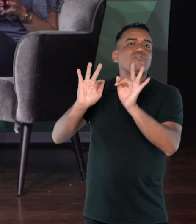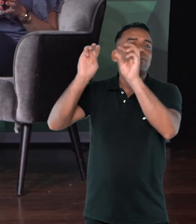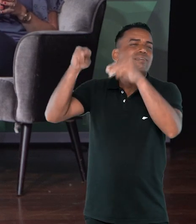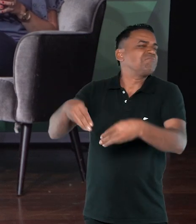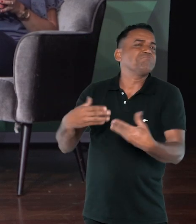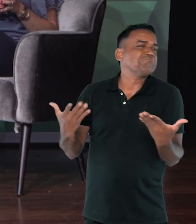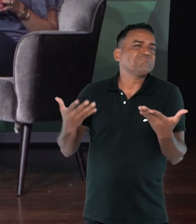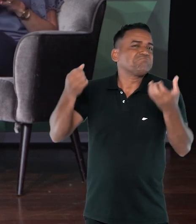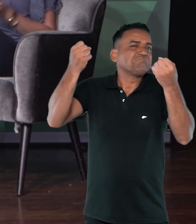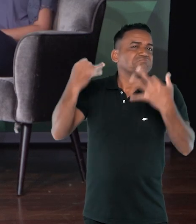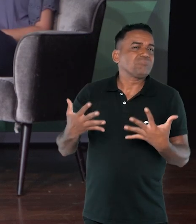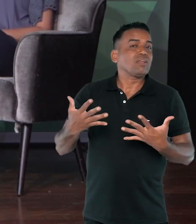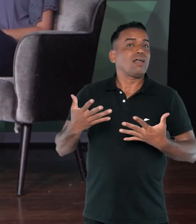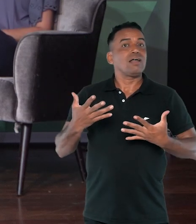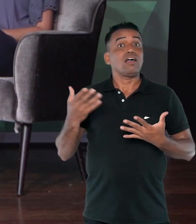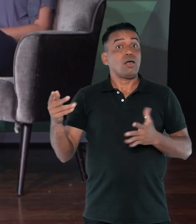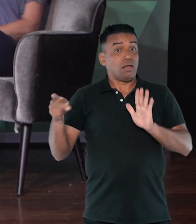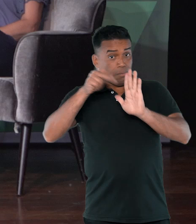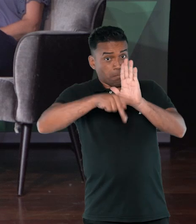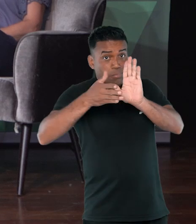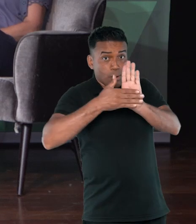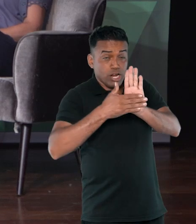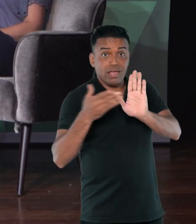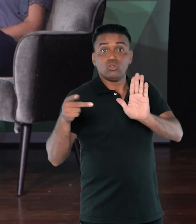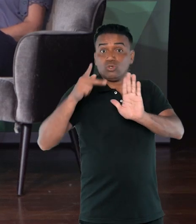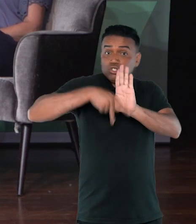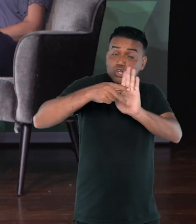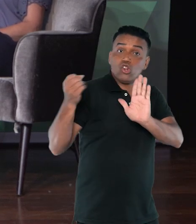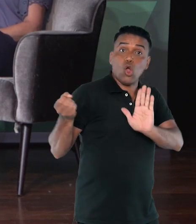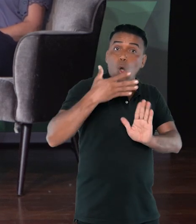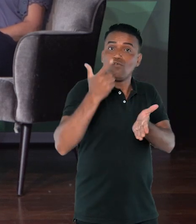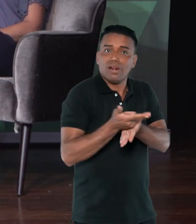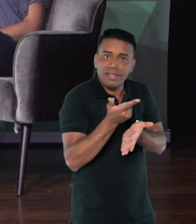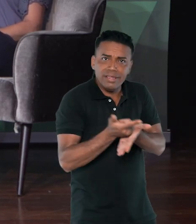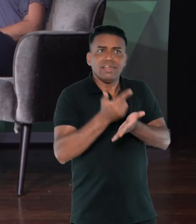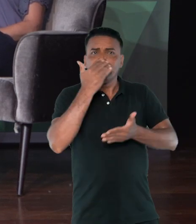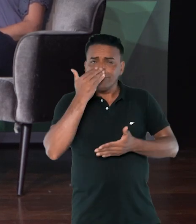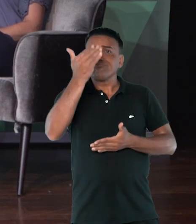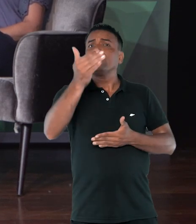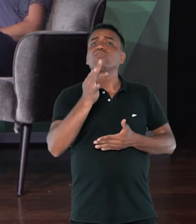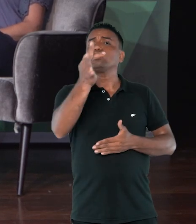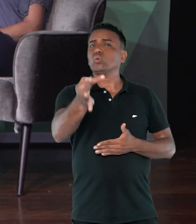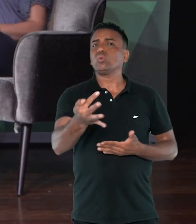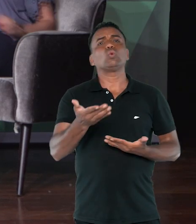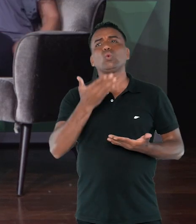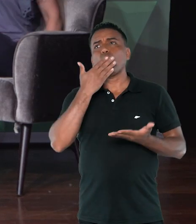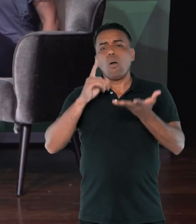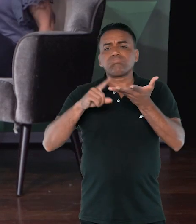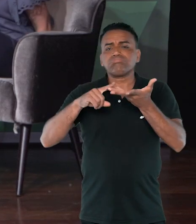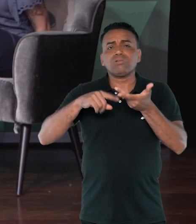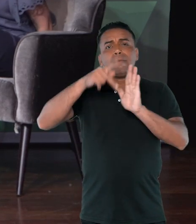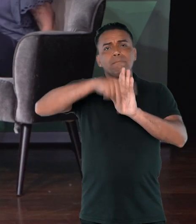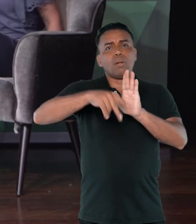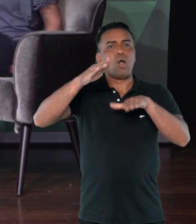Vamos finalizar então, Renata. Quero te agradecer, pedir suas considerações finais. Contar, né, se tem